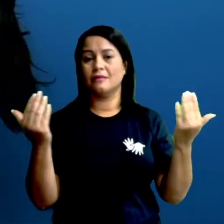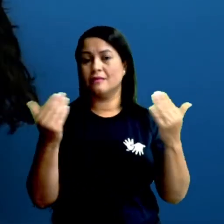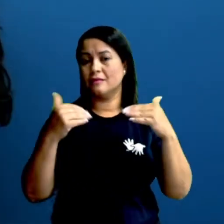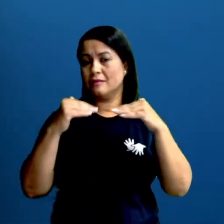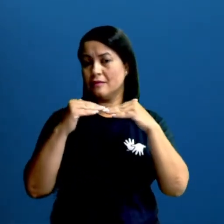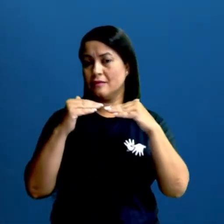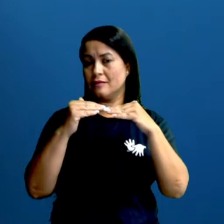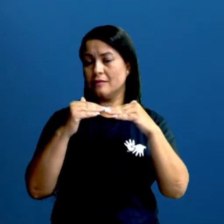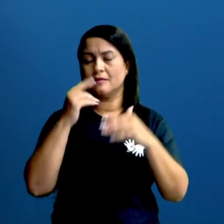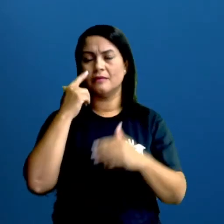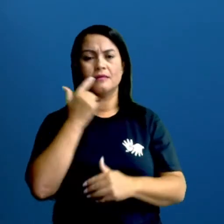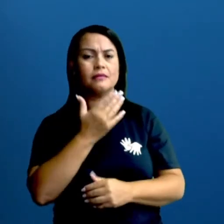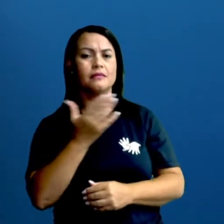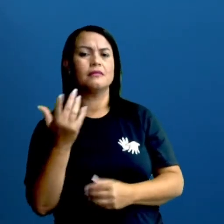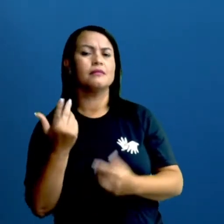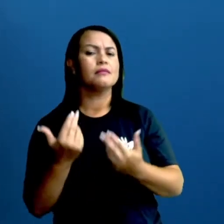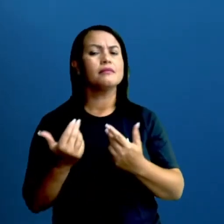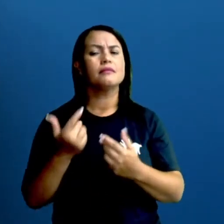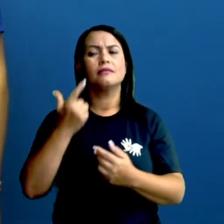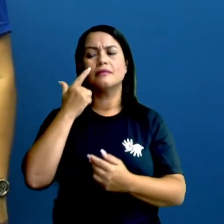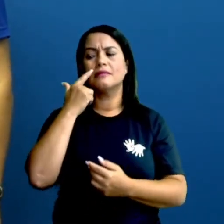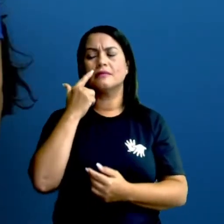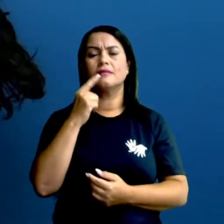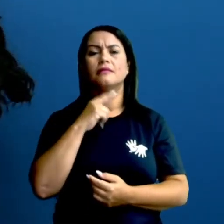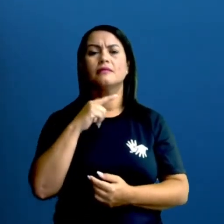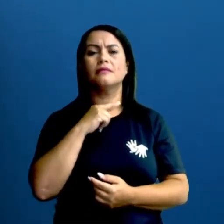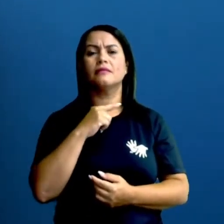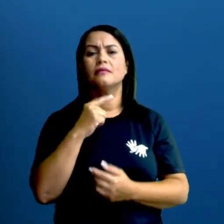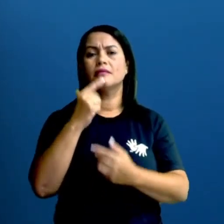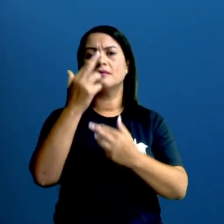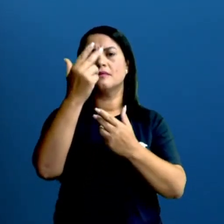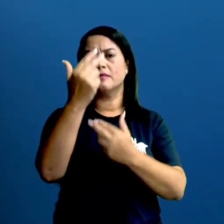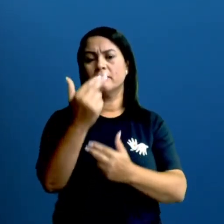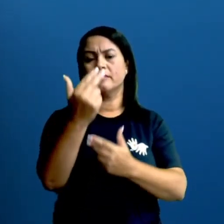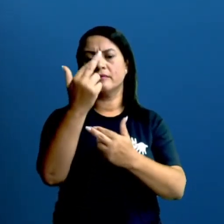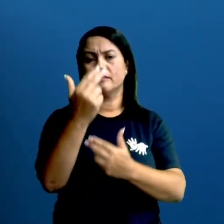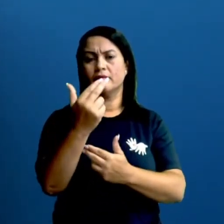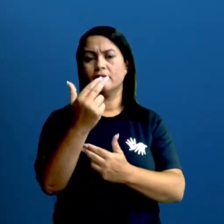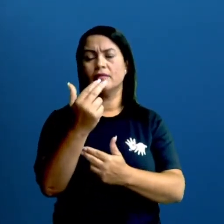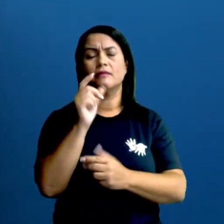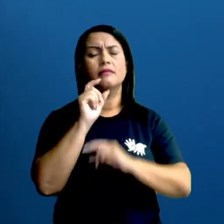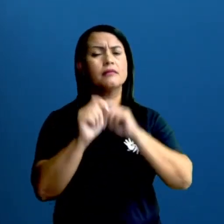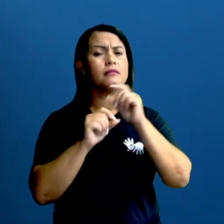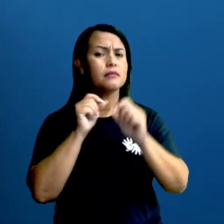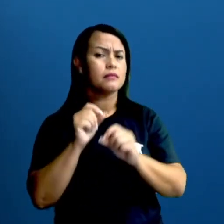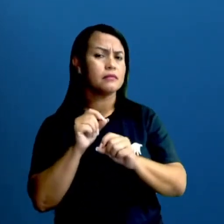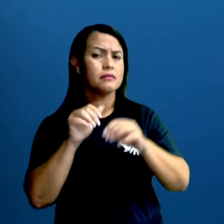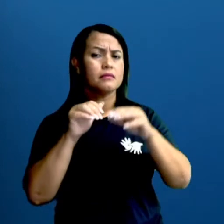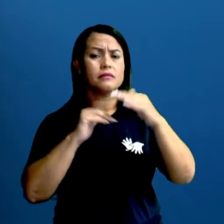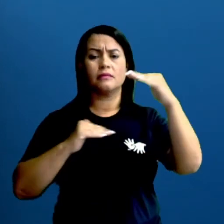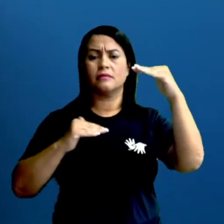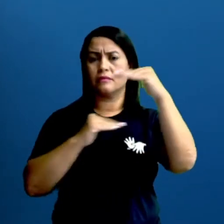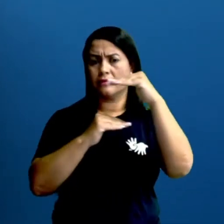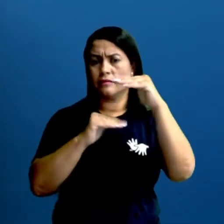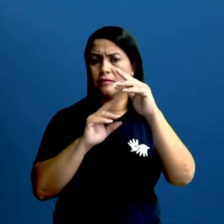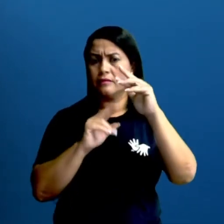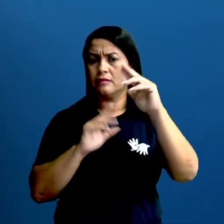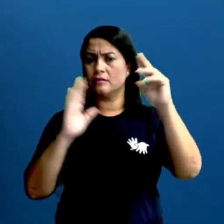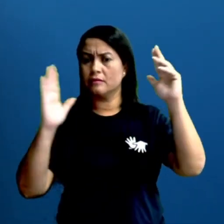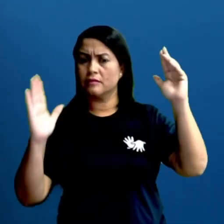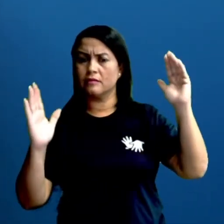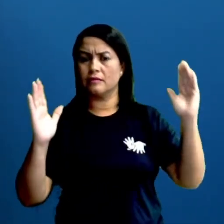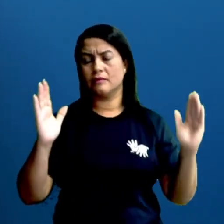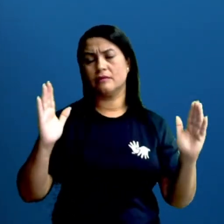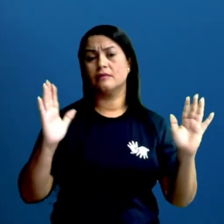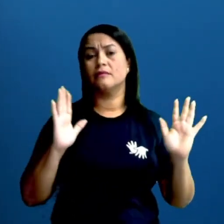Como? Ó, esse meu lado aqui, ele é igual a esse lado. Porém, esses meus 2 lados são diferentes desse, que é diferente